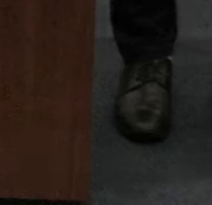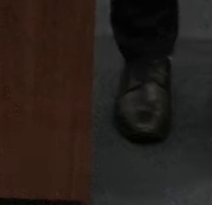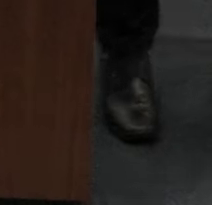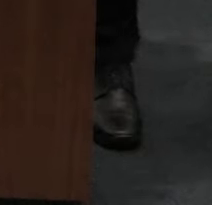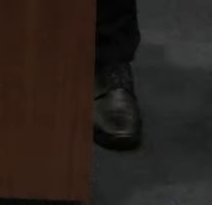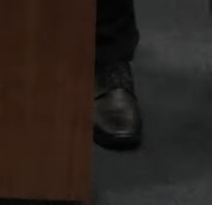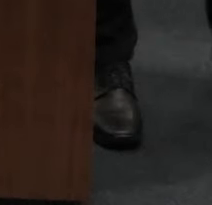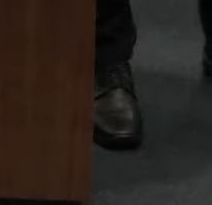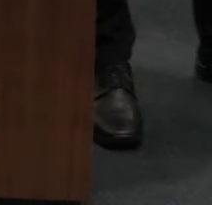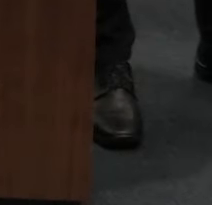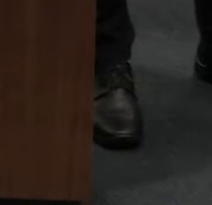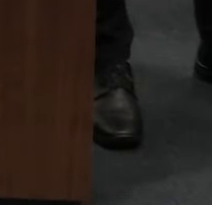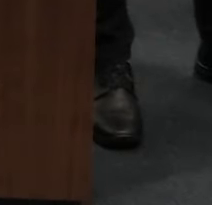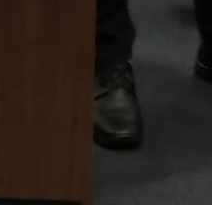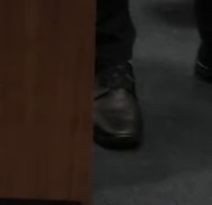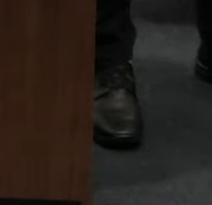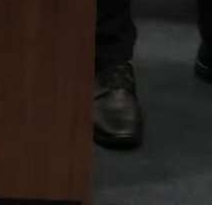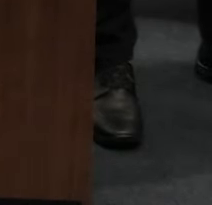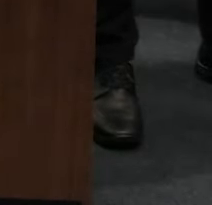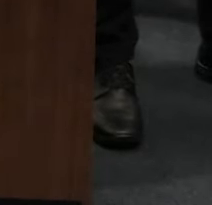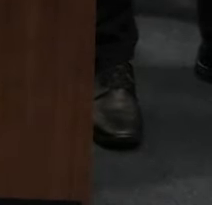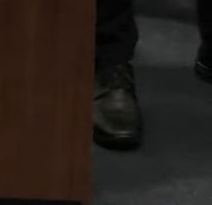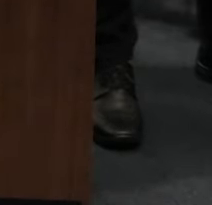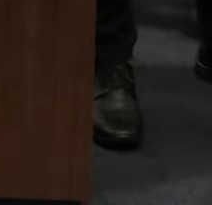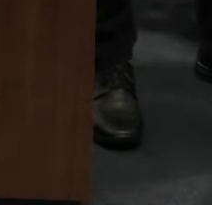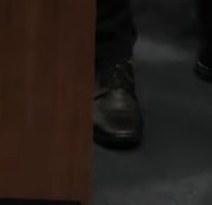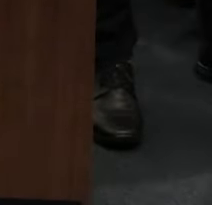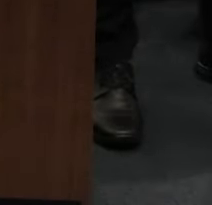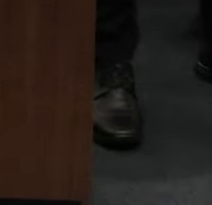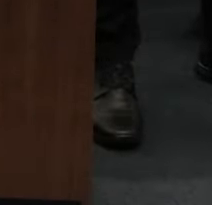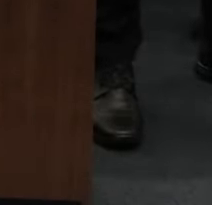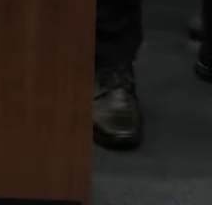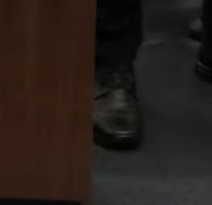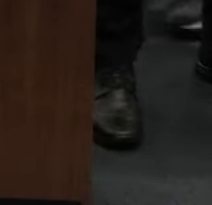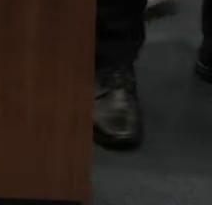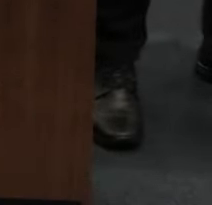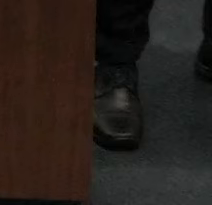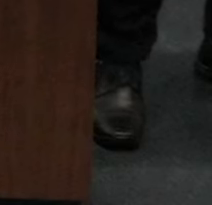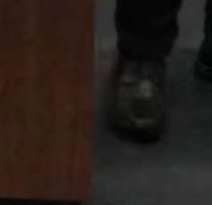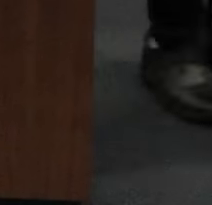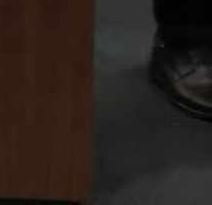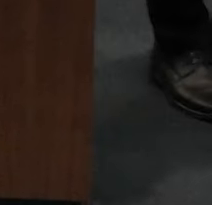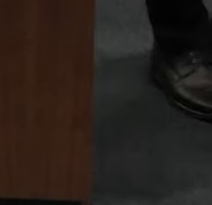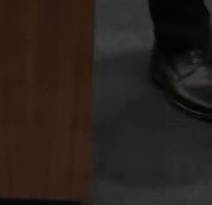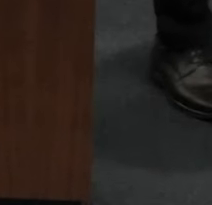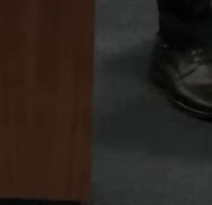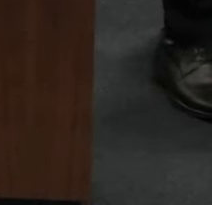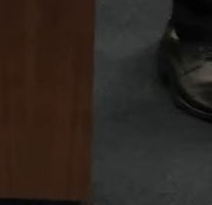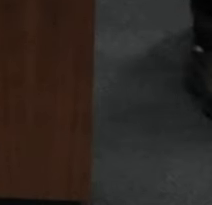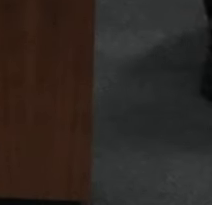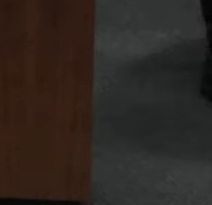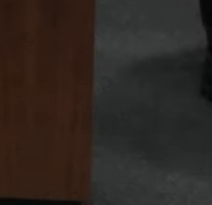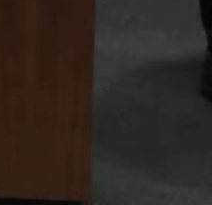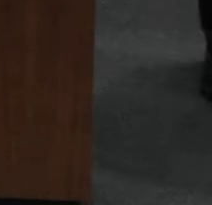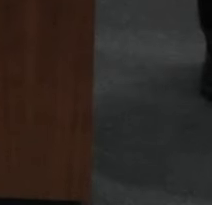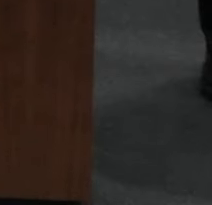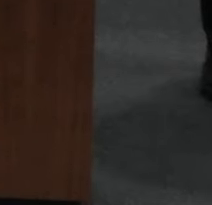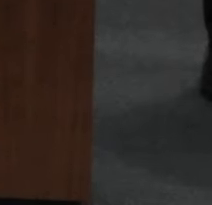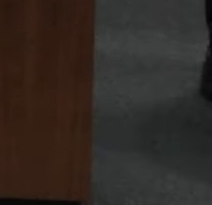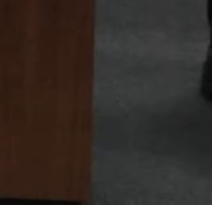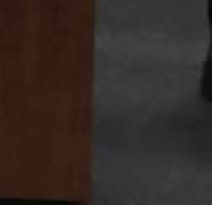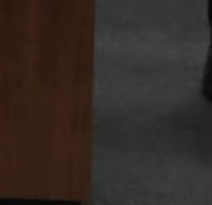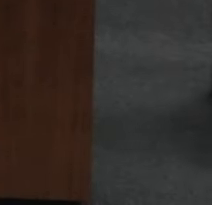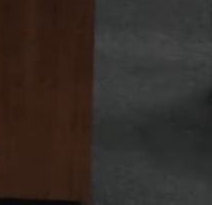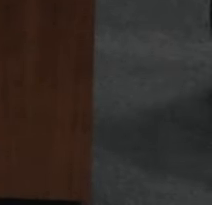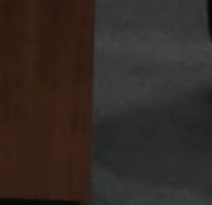porquê de se retirar a determinação de que essa atividade não é remunerada. Então, estou